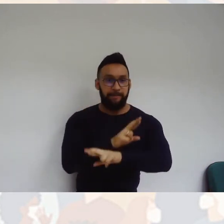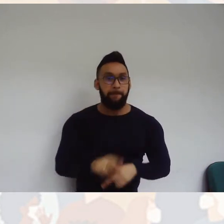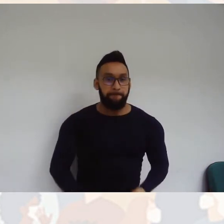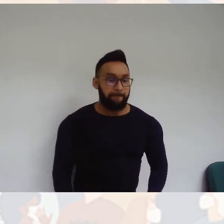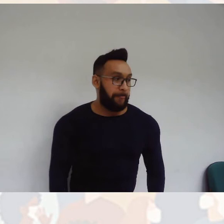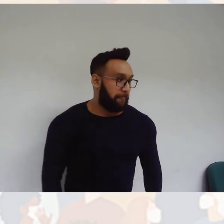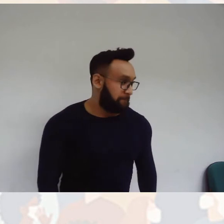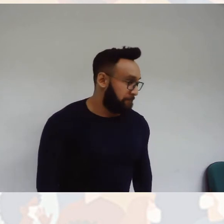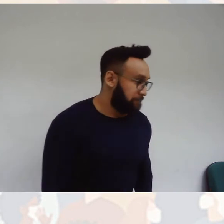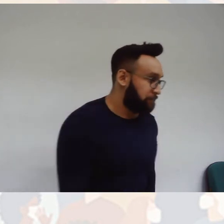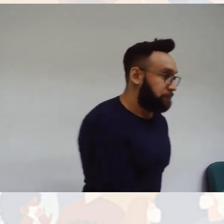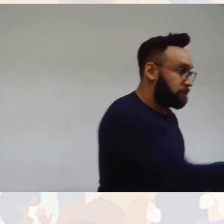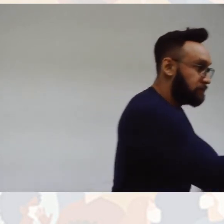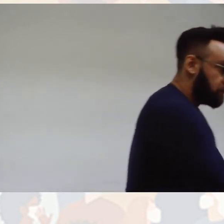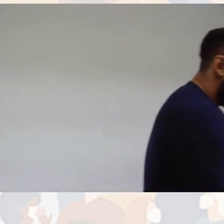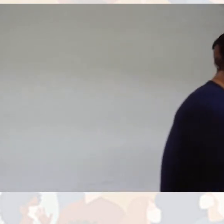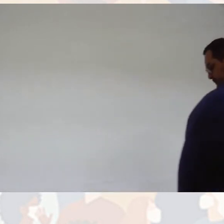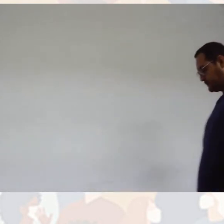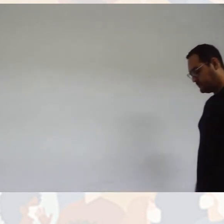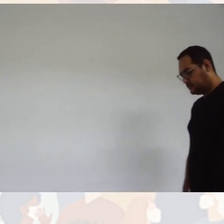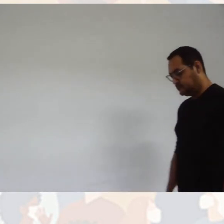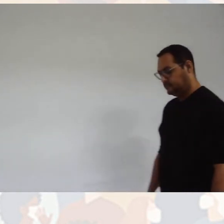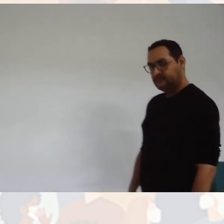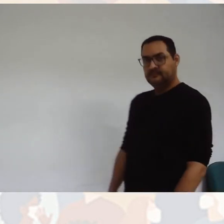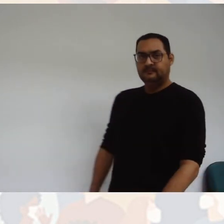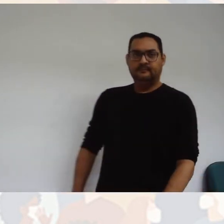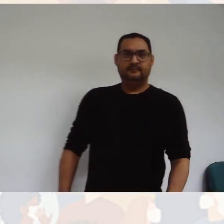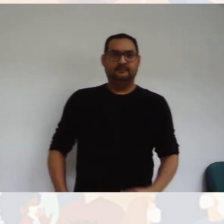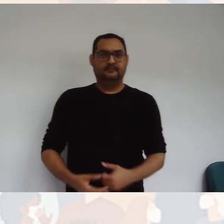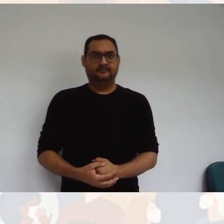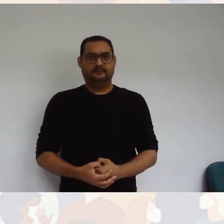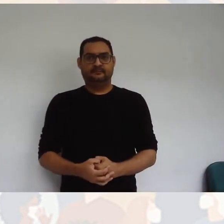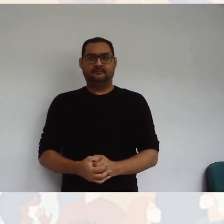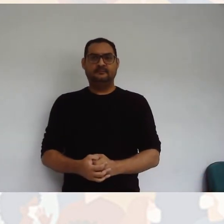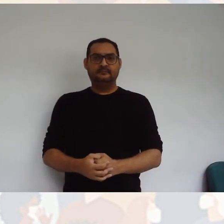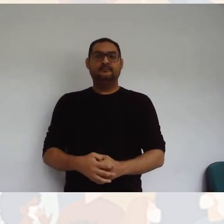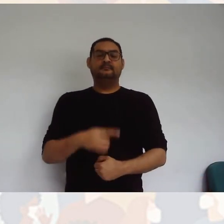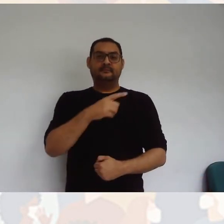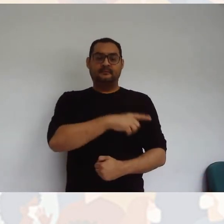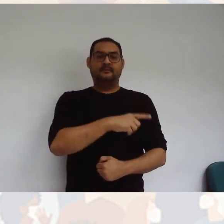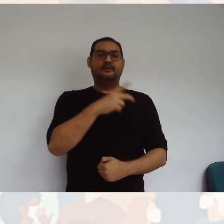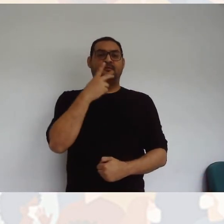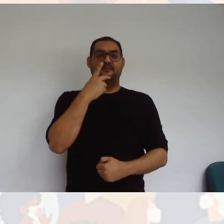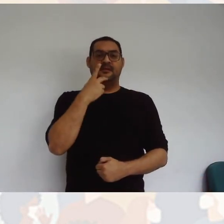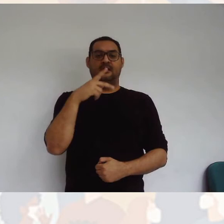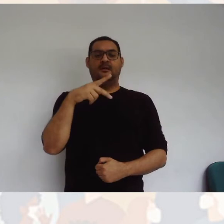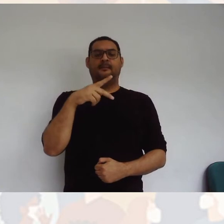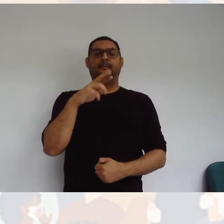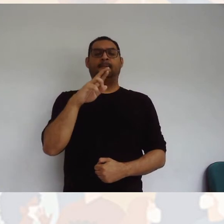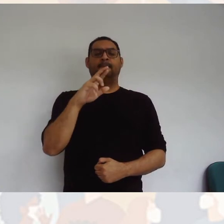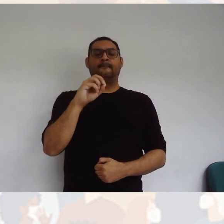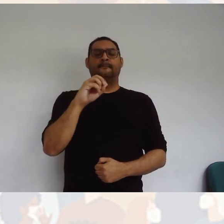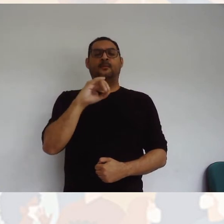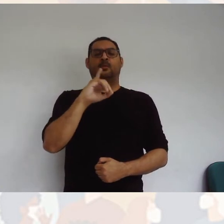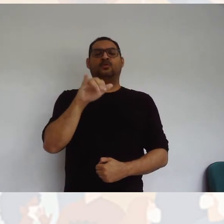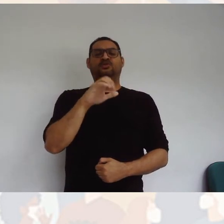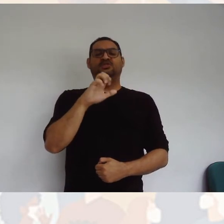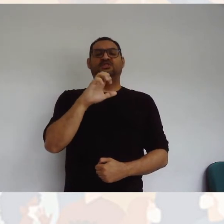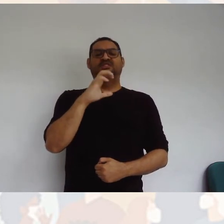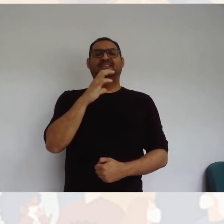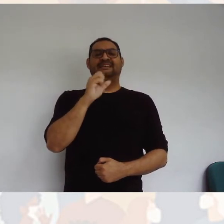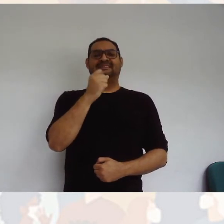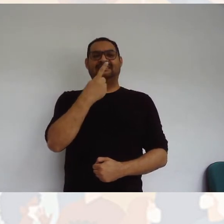projeções de sentidos, como é que nós projetamos sentidos no mundo, não é? E como eu acho